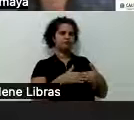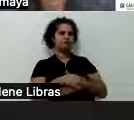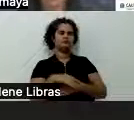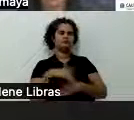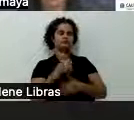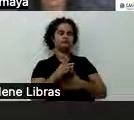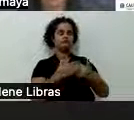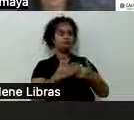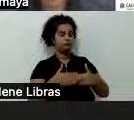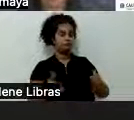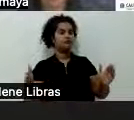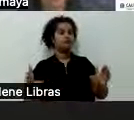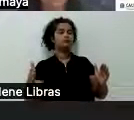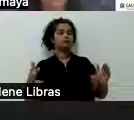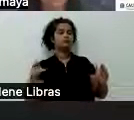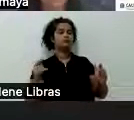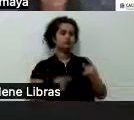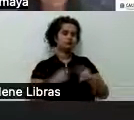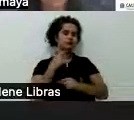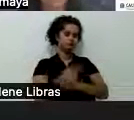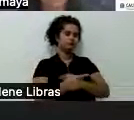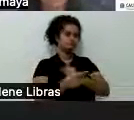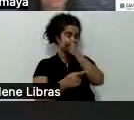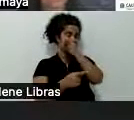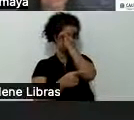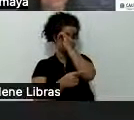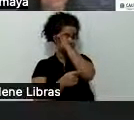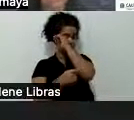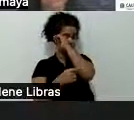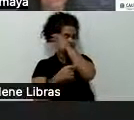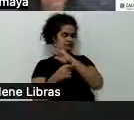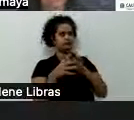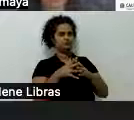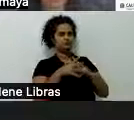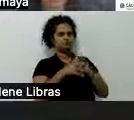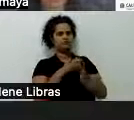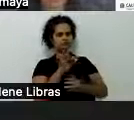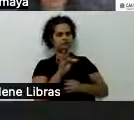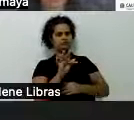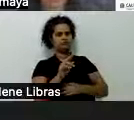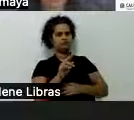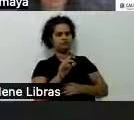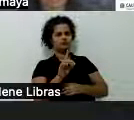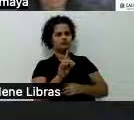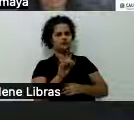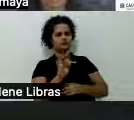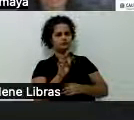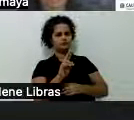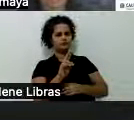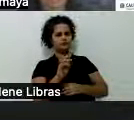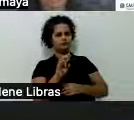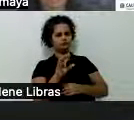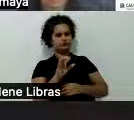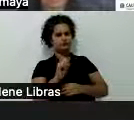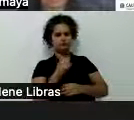estão sempre ligadas ao funcionamento dos food trucks, no caso, que tomam conta.